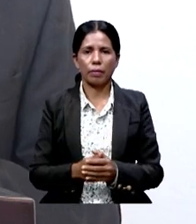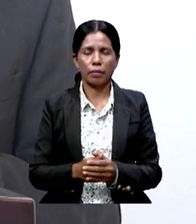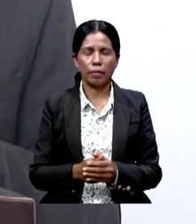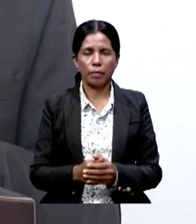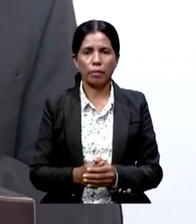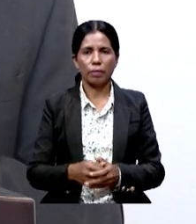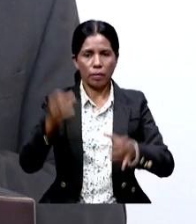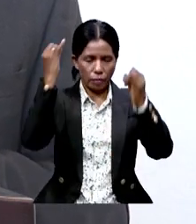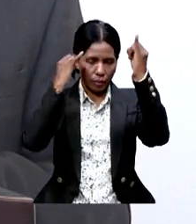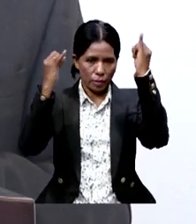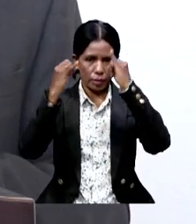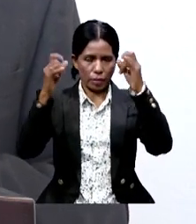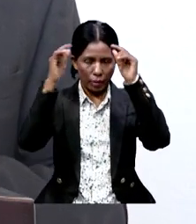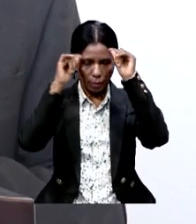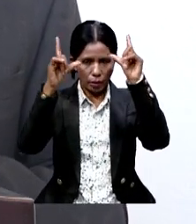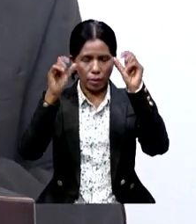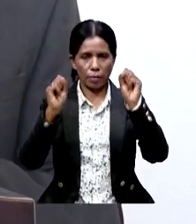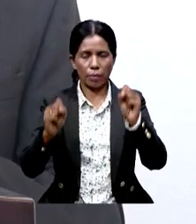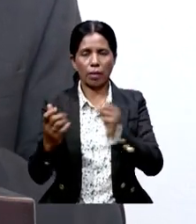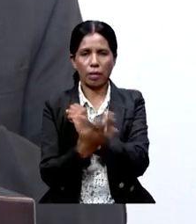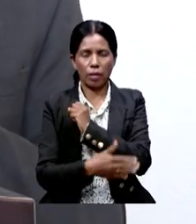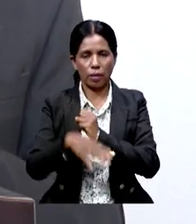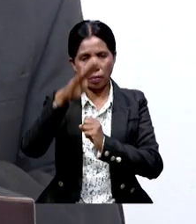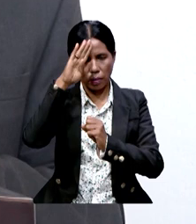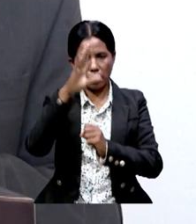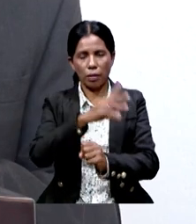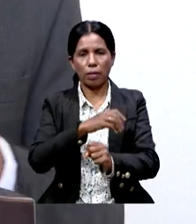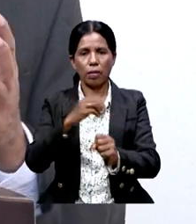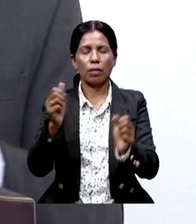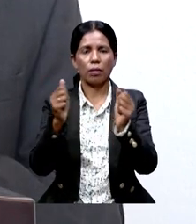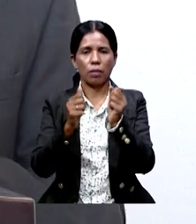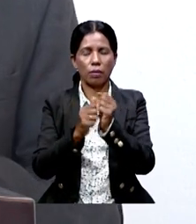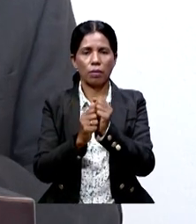informação Timor-Leste na Ambele e a Cuba e nós con una cubanía